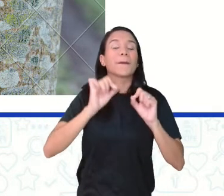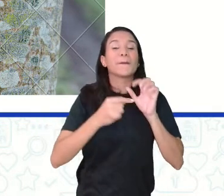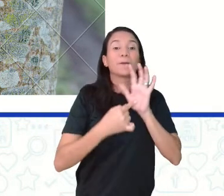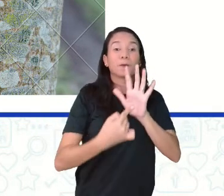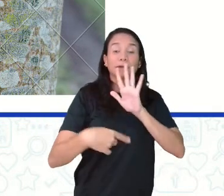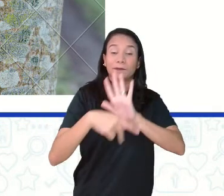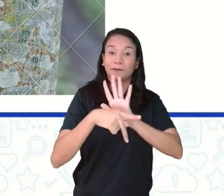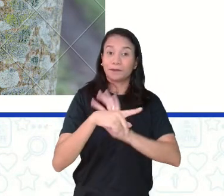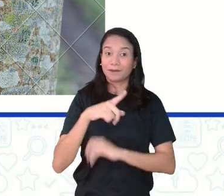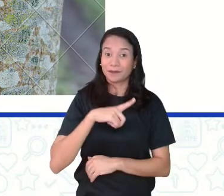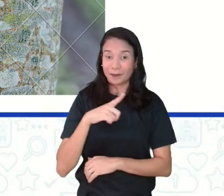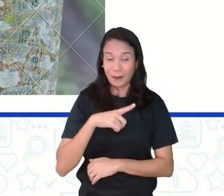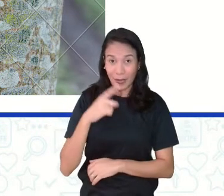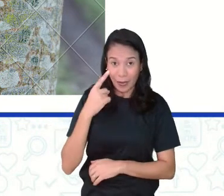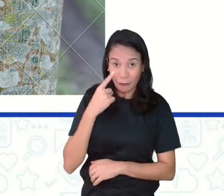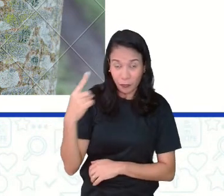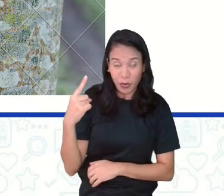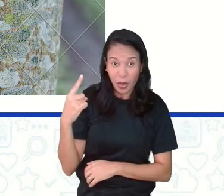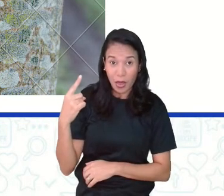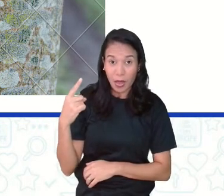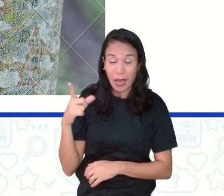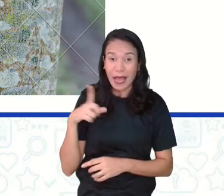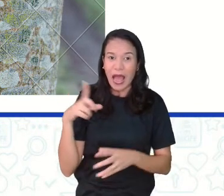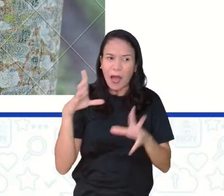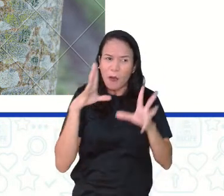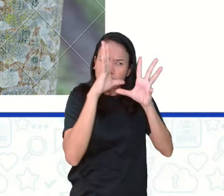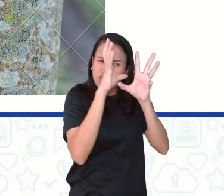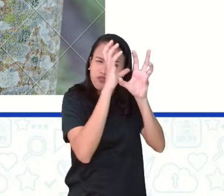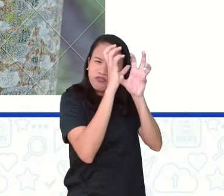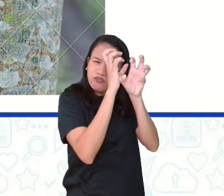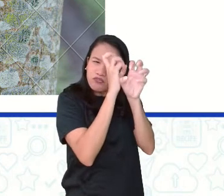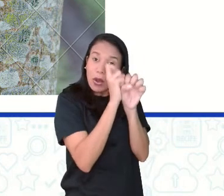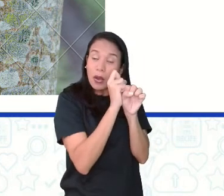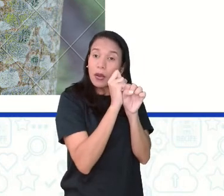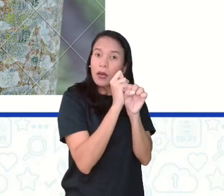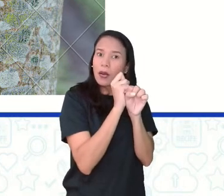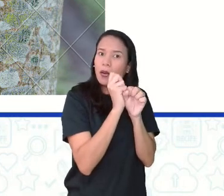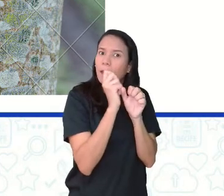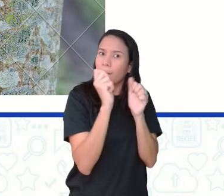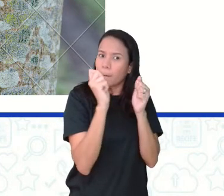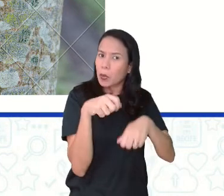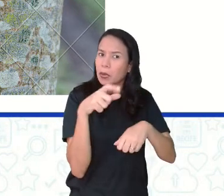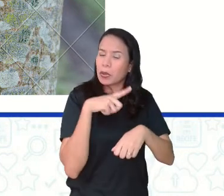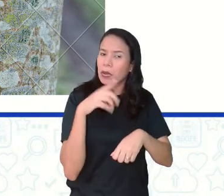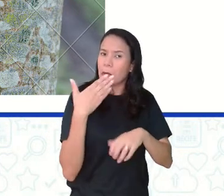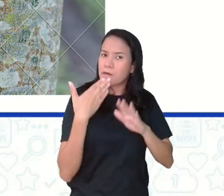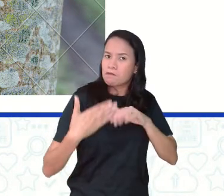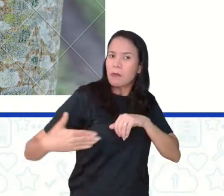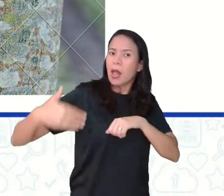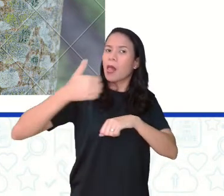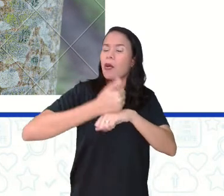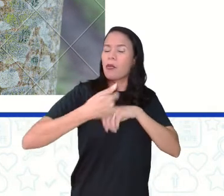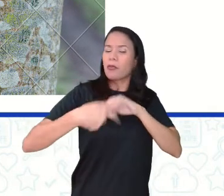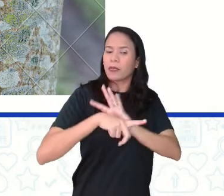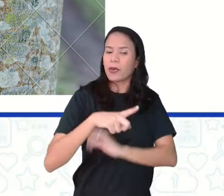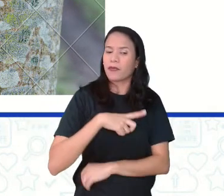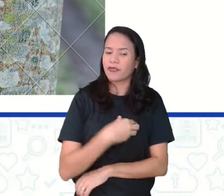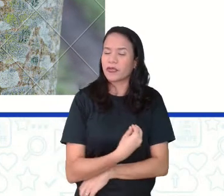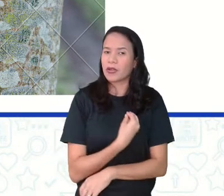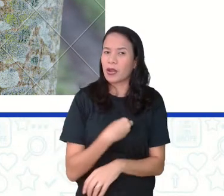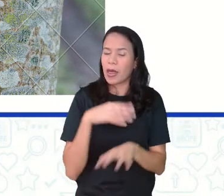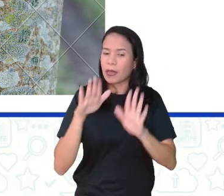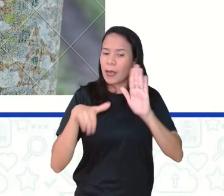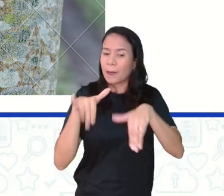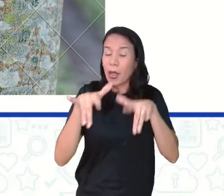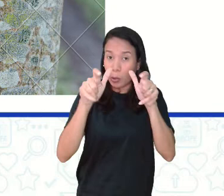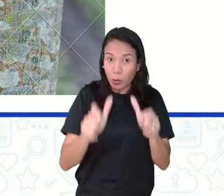as mariposas, as escuras, elas poderão ter vantagem em um determinado ambiente. E